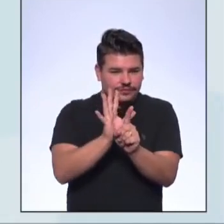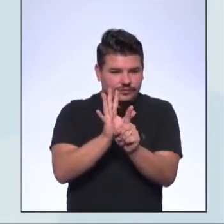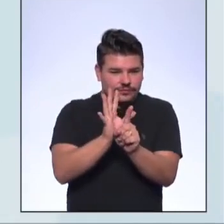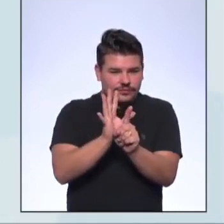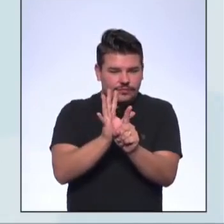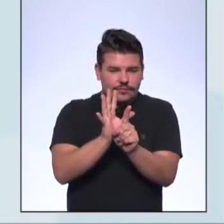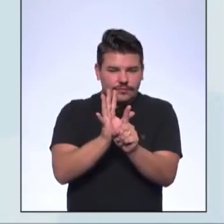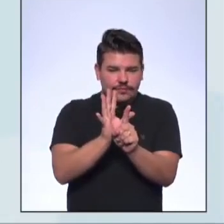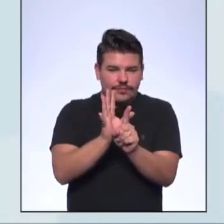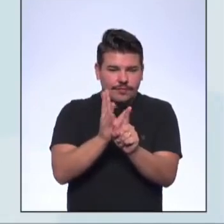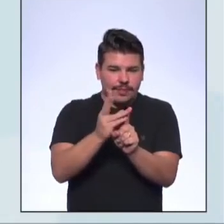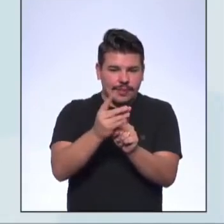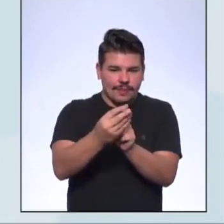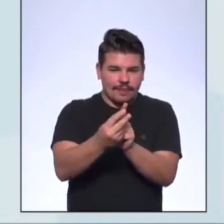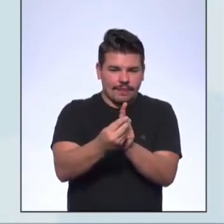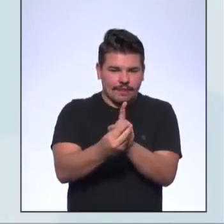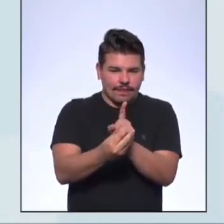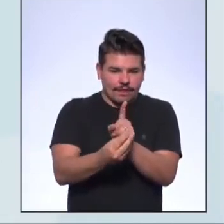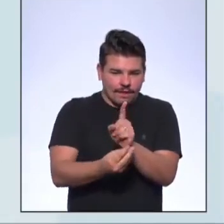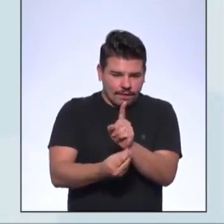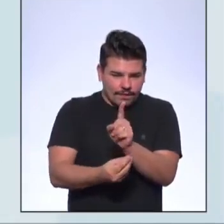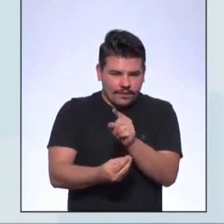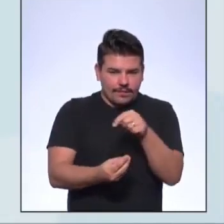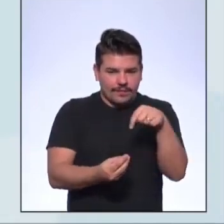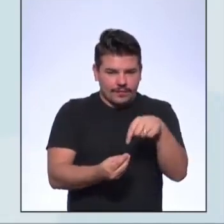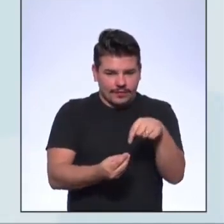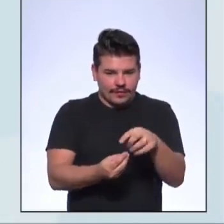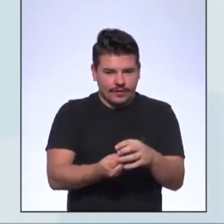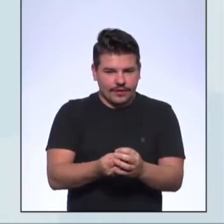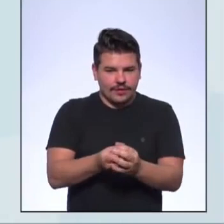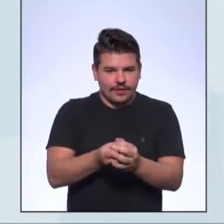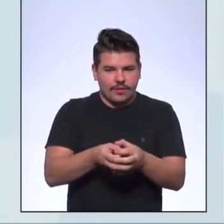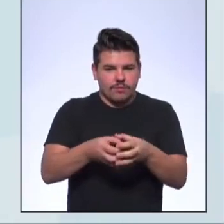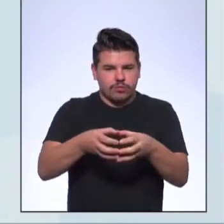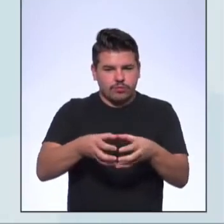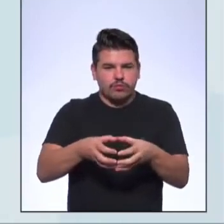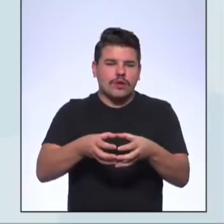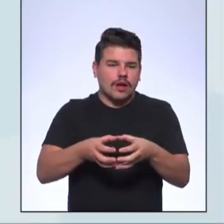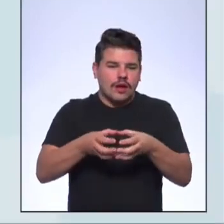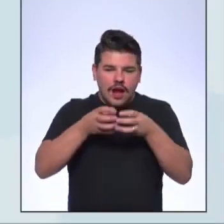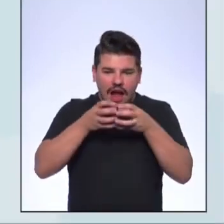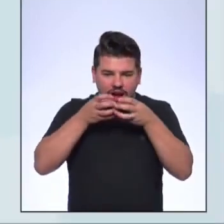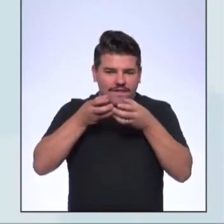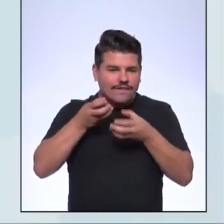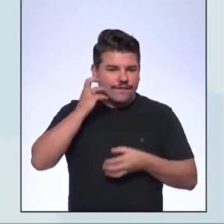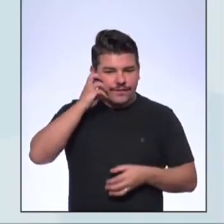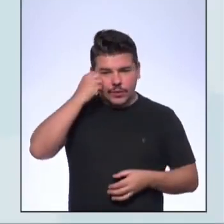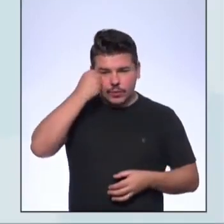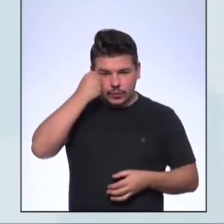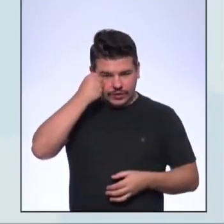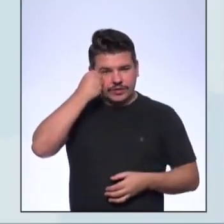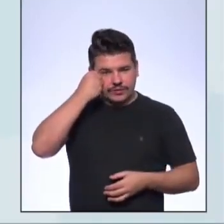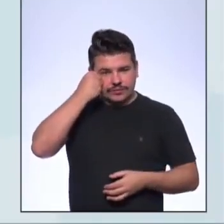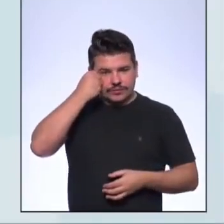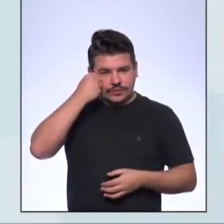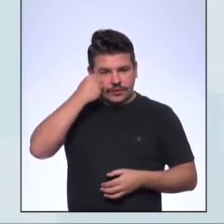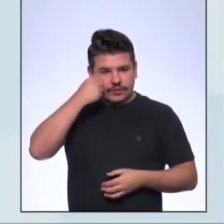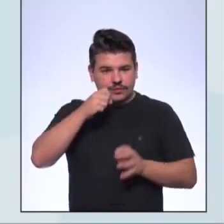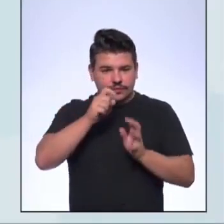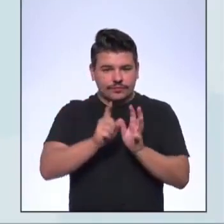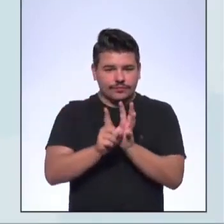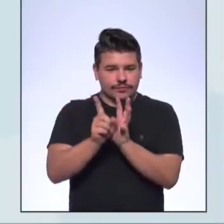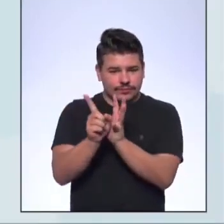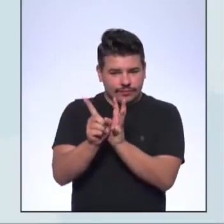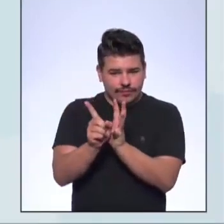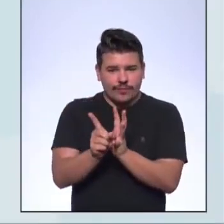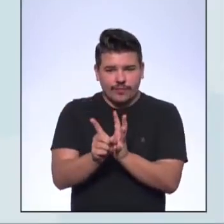tem o ovário que vai ter ali o gameta feminino. O que acontece? Na polinização cruzada, os gametas masculino e feminino são